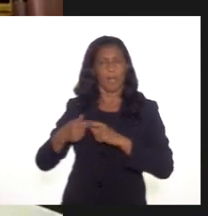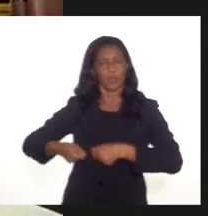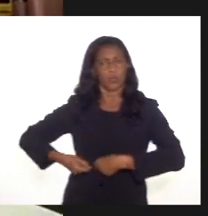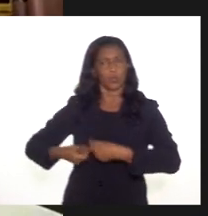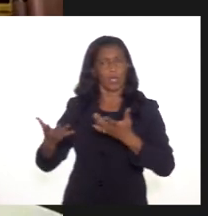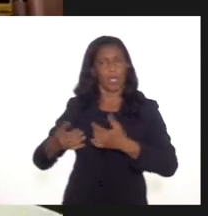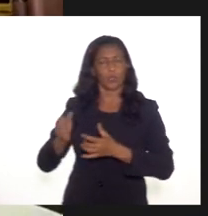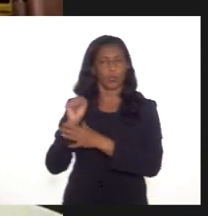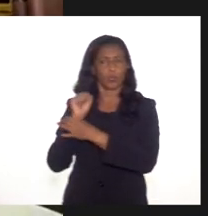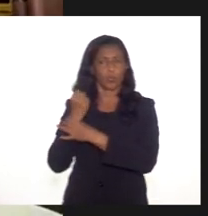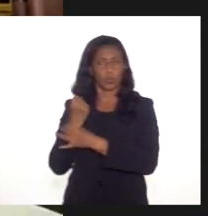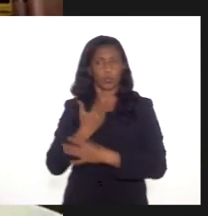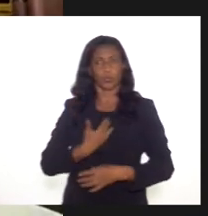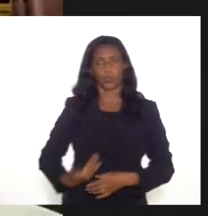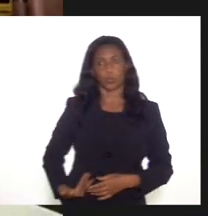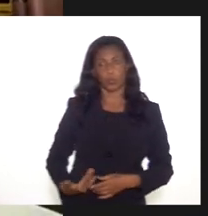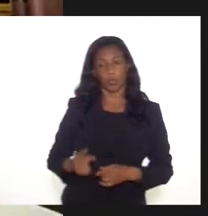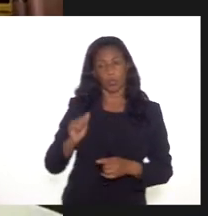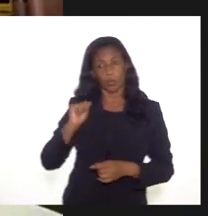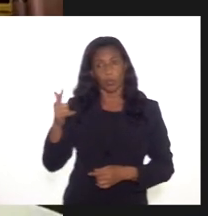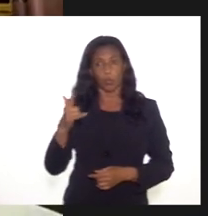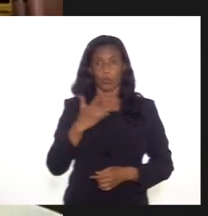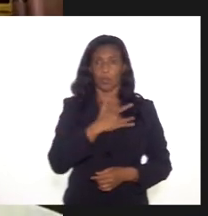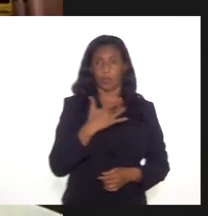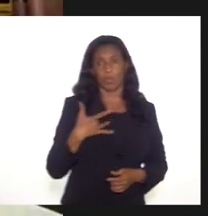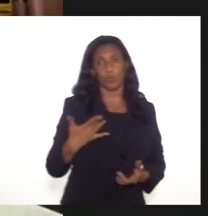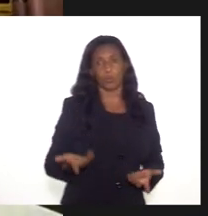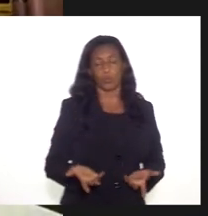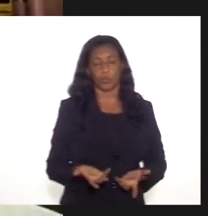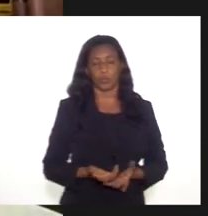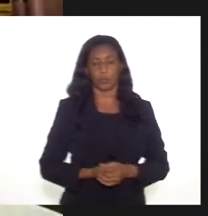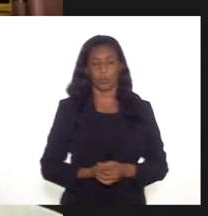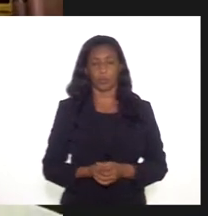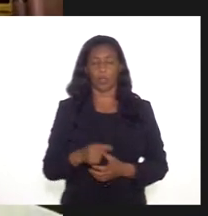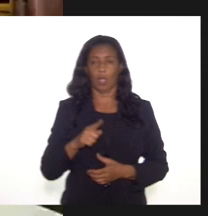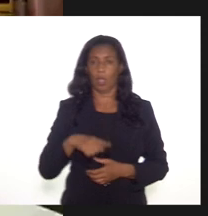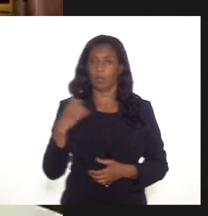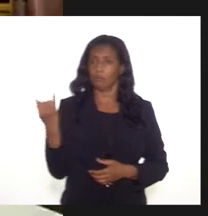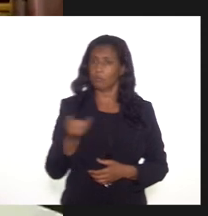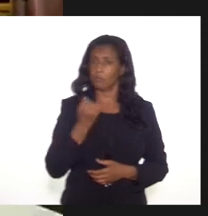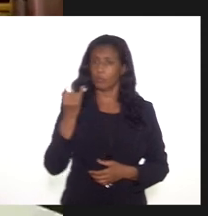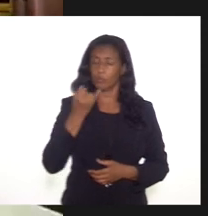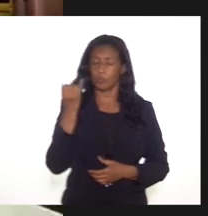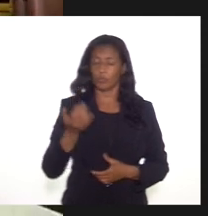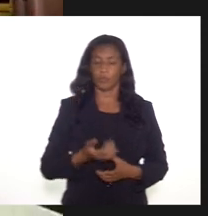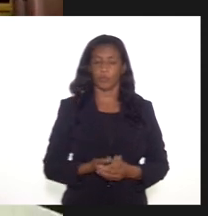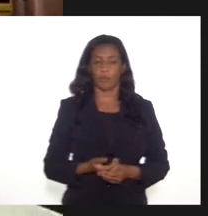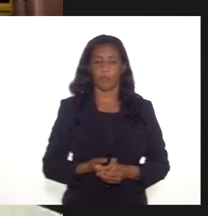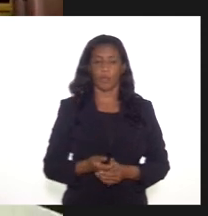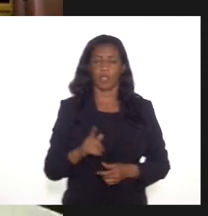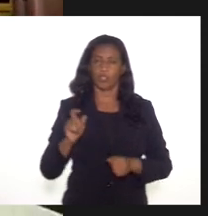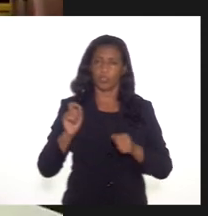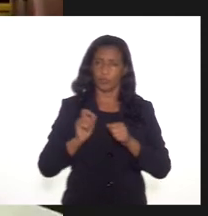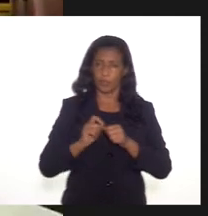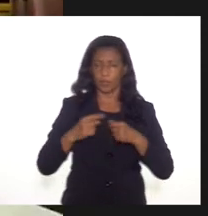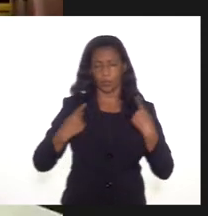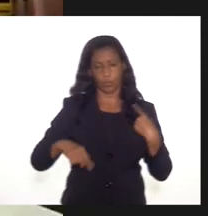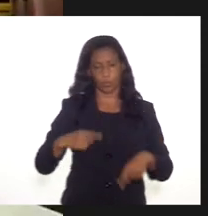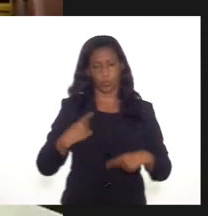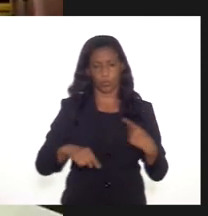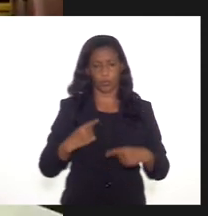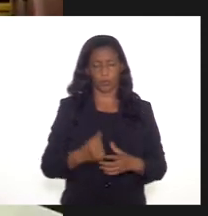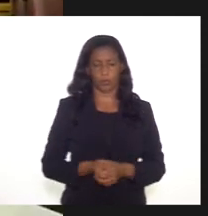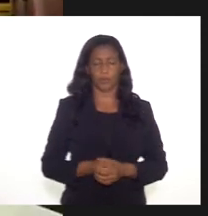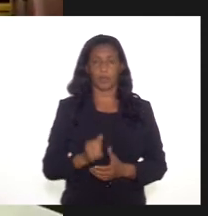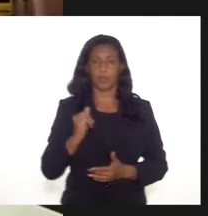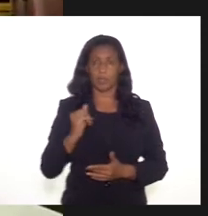segurança pública do que com saúde pública. Isso é algo que é importante que a gente faça a discussão. Se